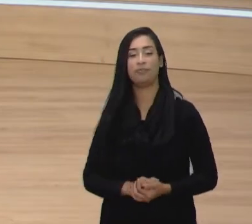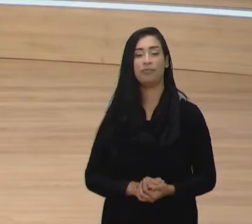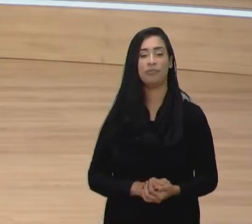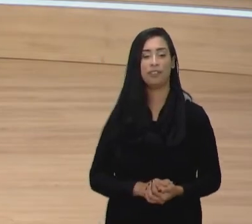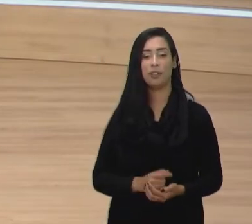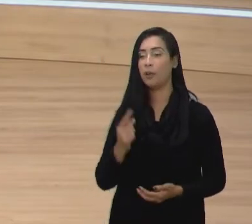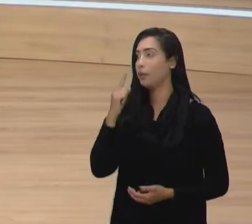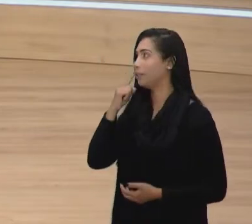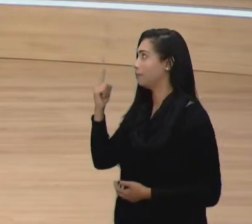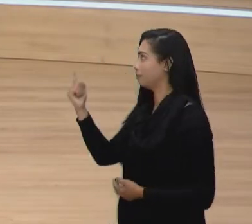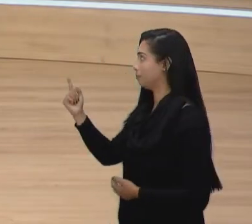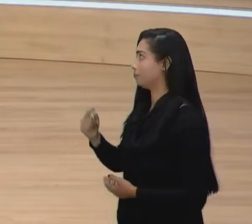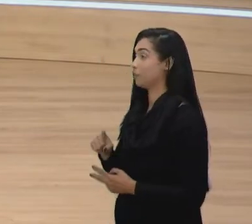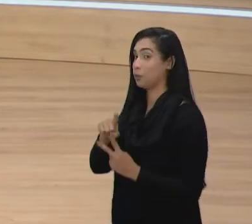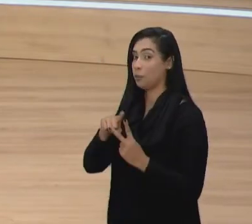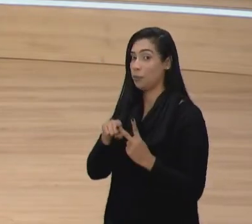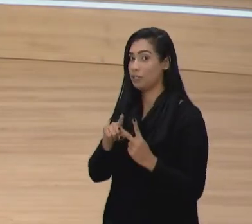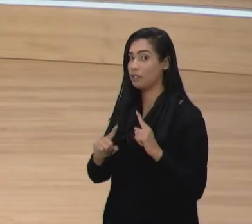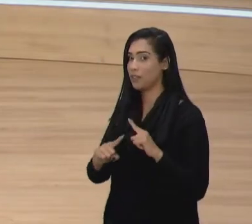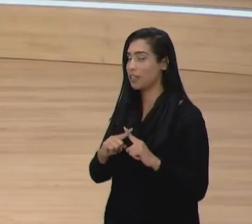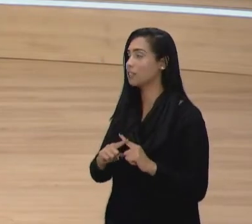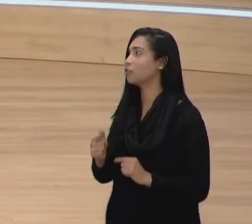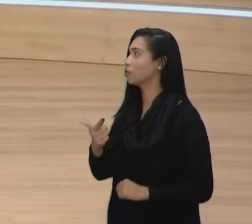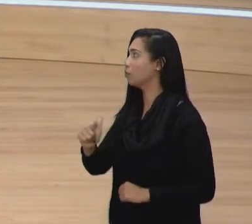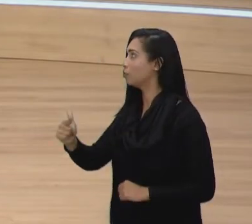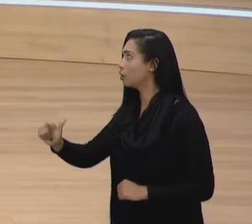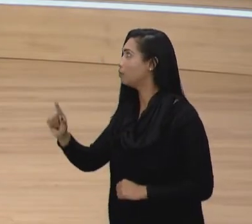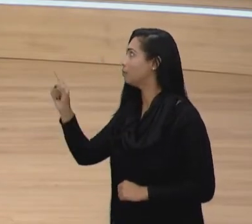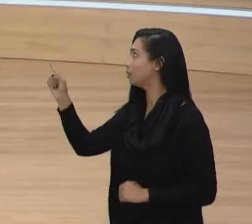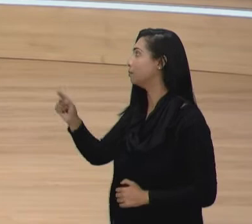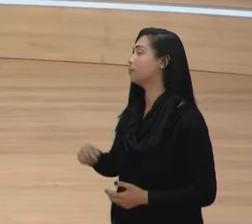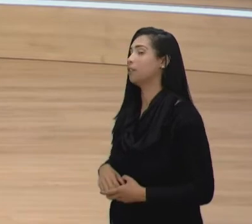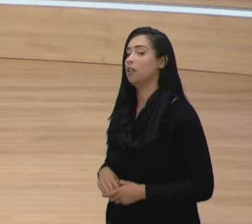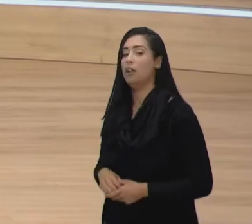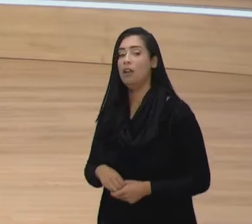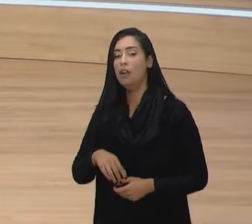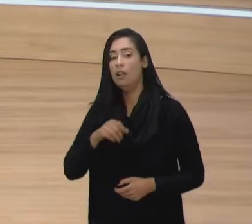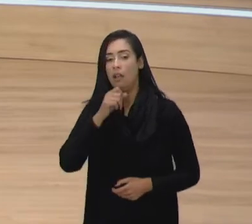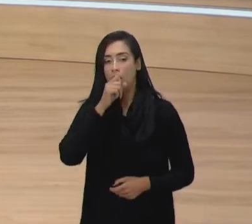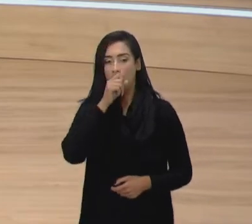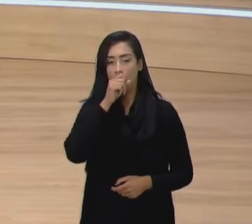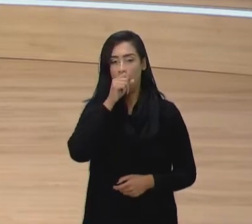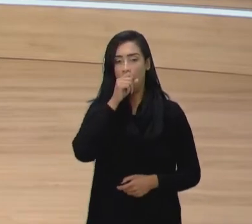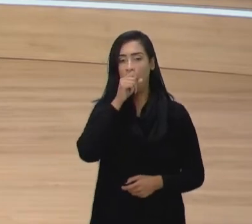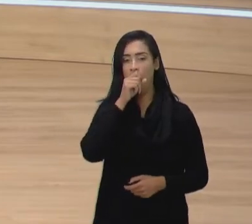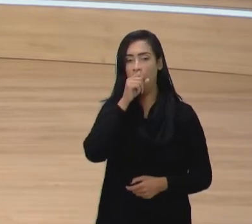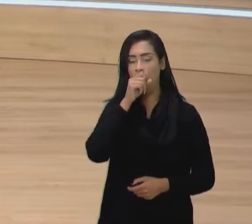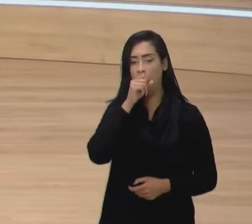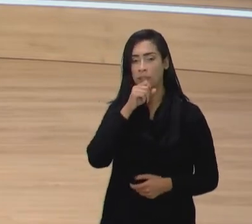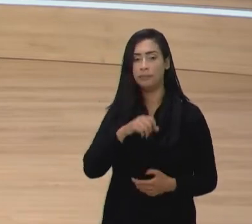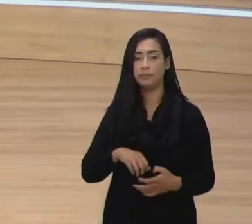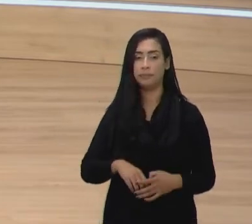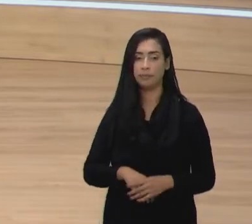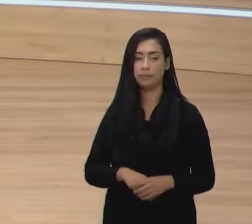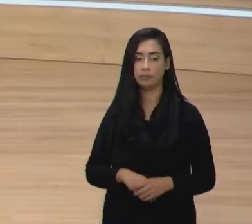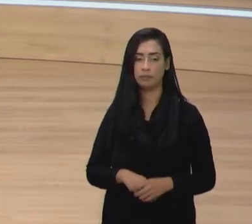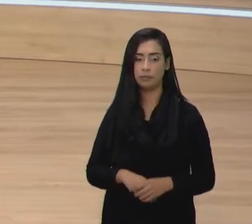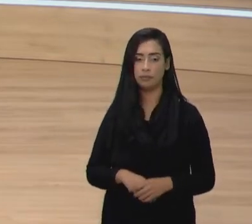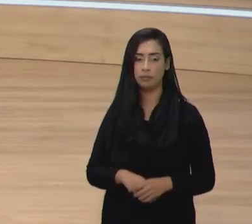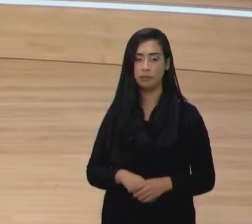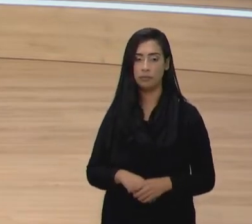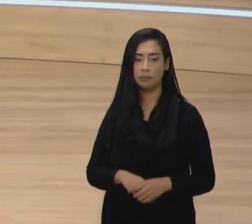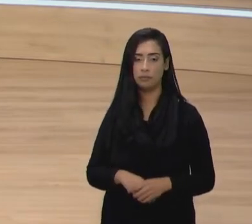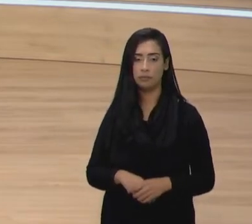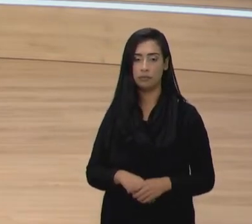novo, 2. 2. Na terceira... quando pisar, eu vou levantar minha mão esquerda. E aqui eu vou voltar reto. Eu